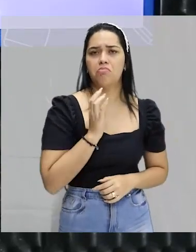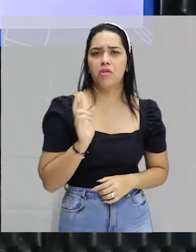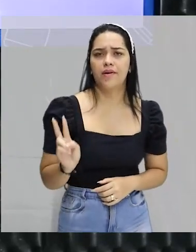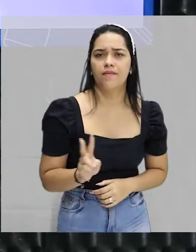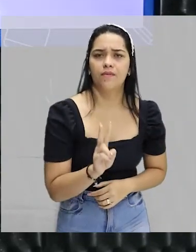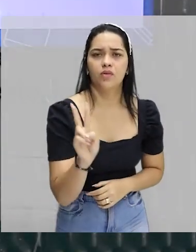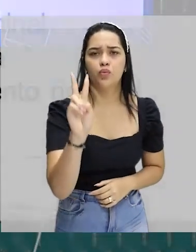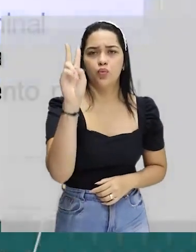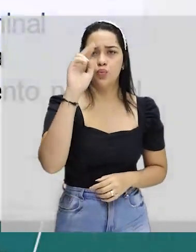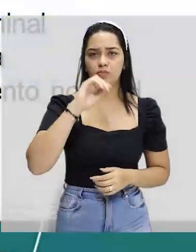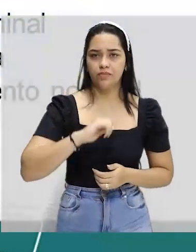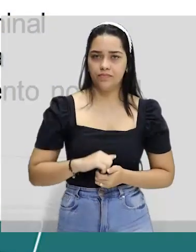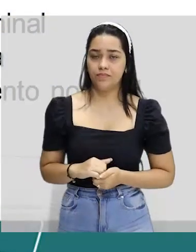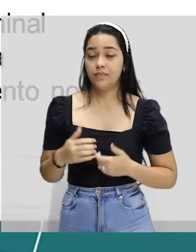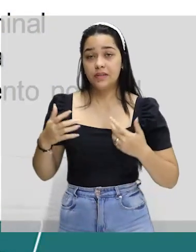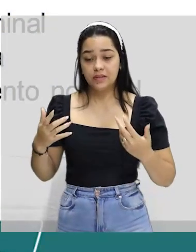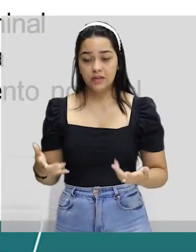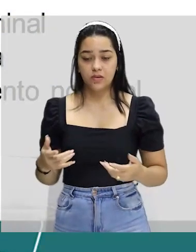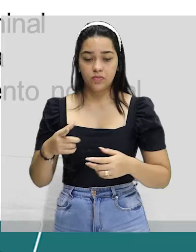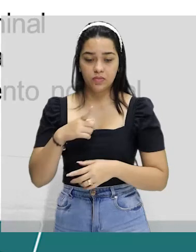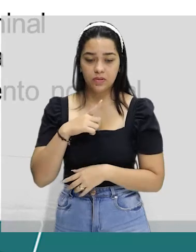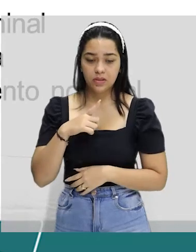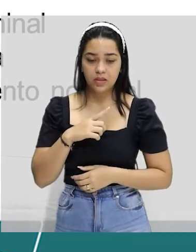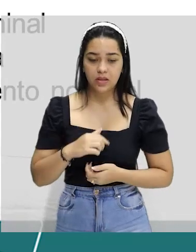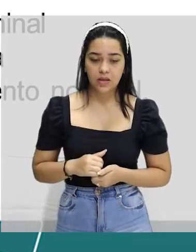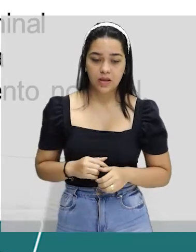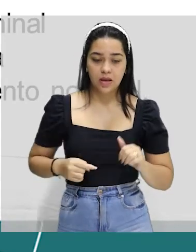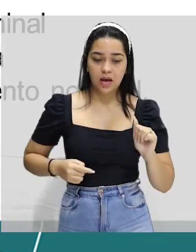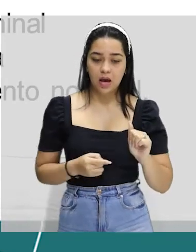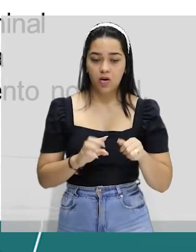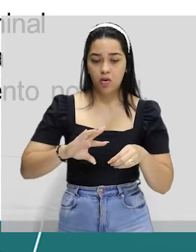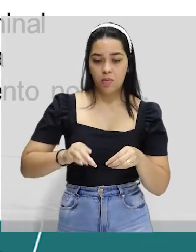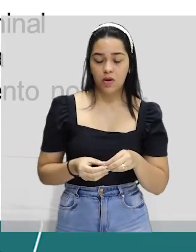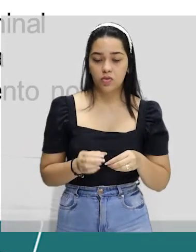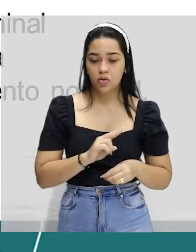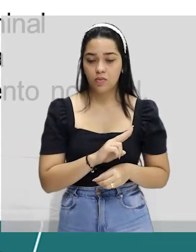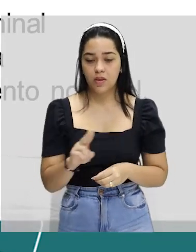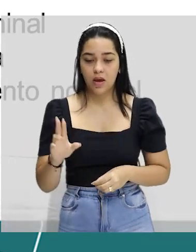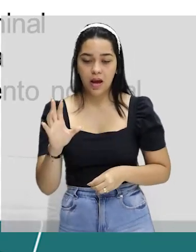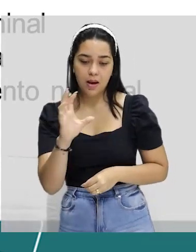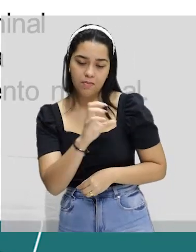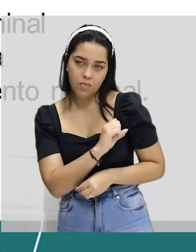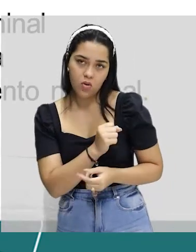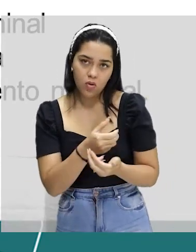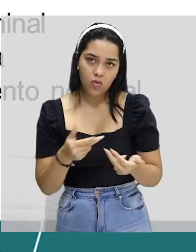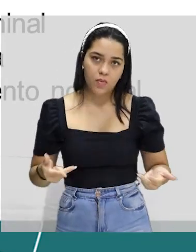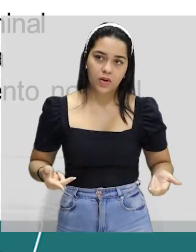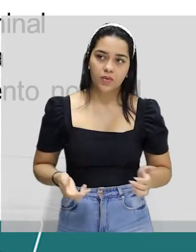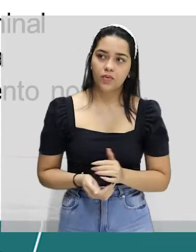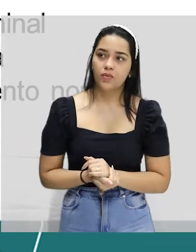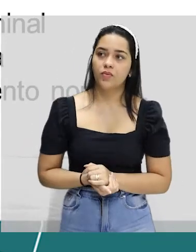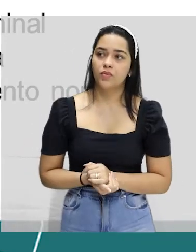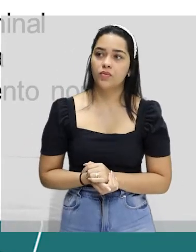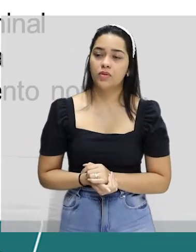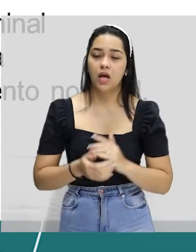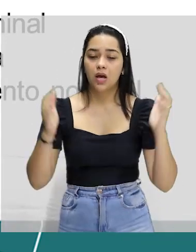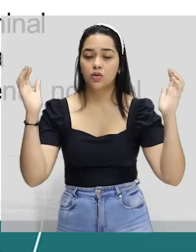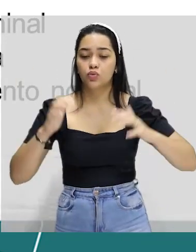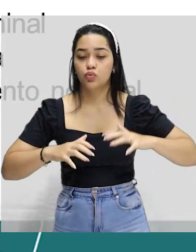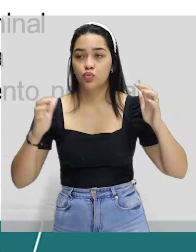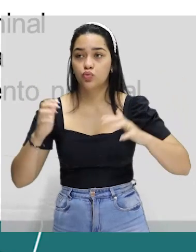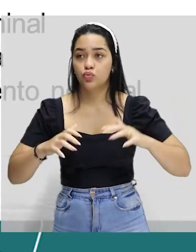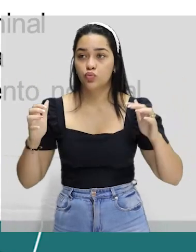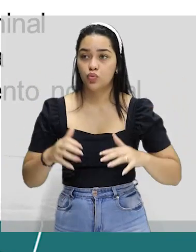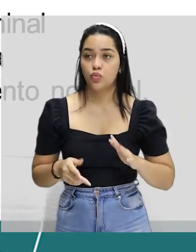virtudes. Tá certo? Então, aqui eu tenho um complemento nominal, amor a alguma coisa. Pela chuva é